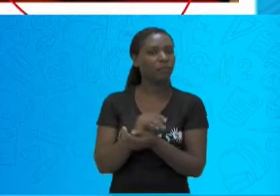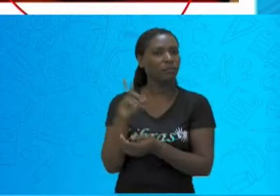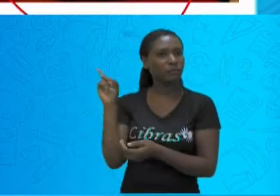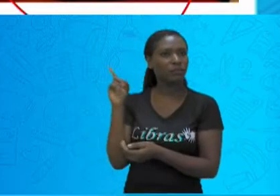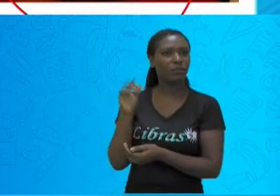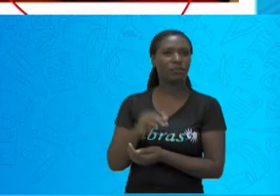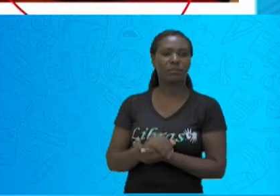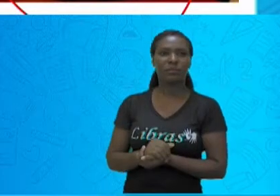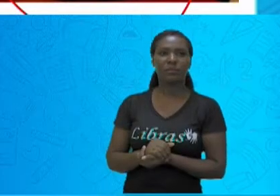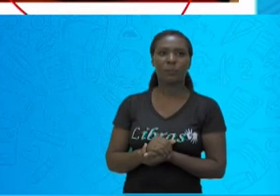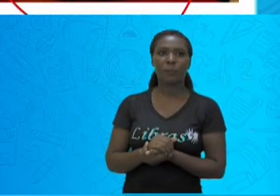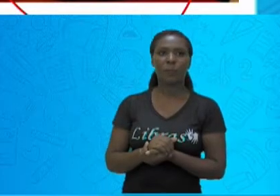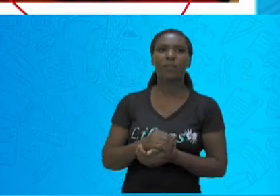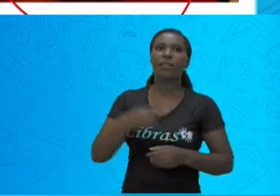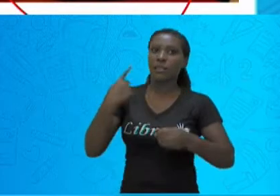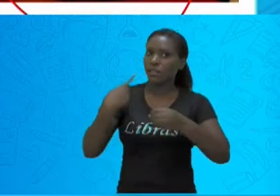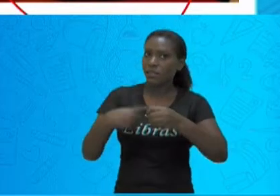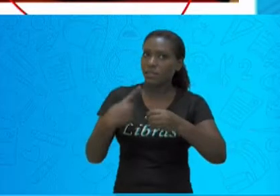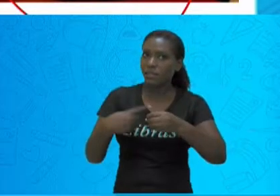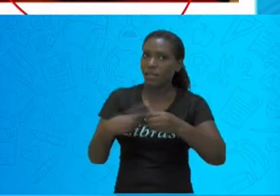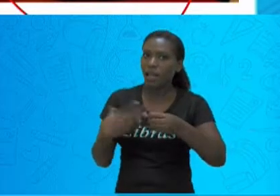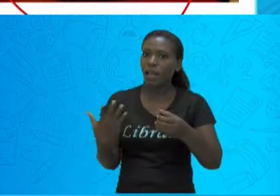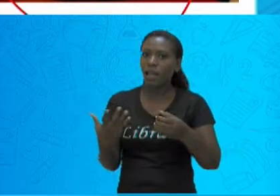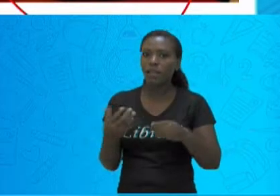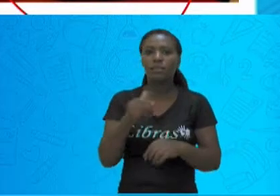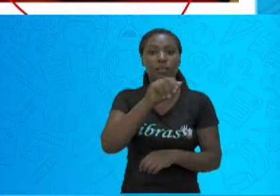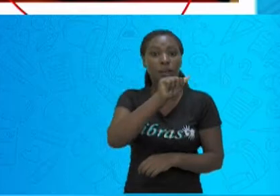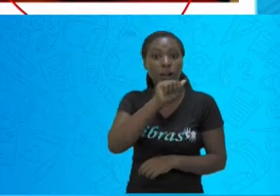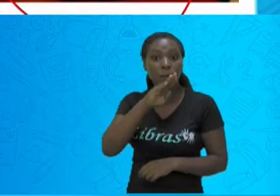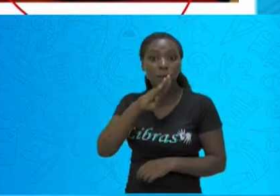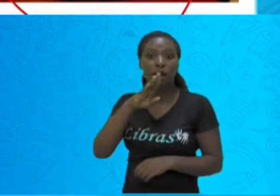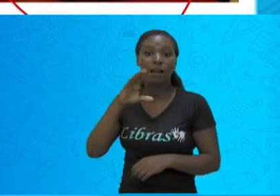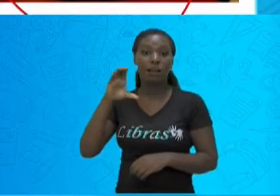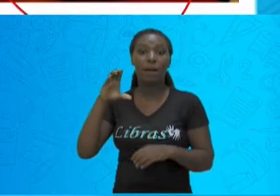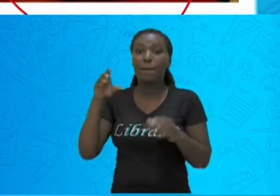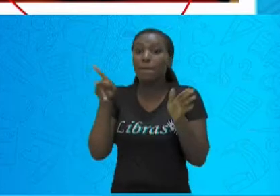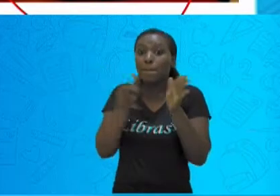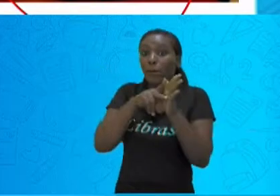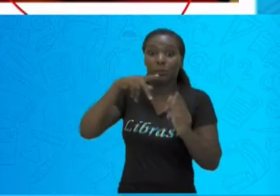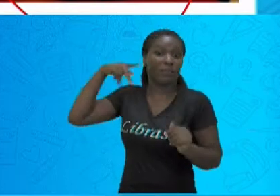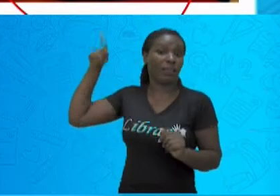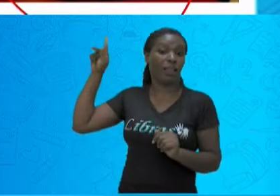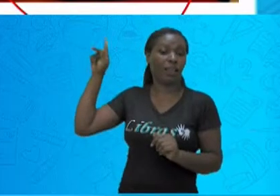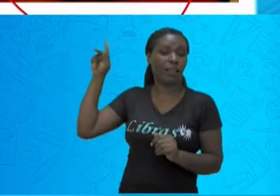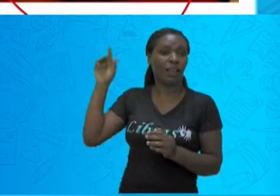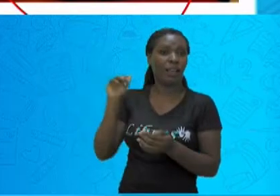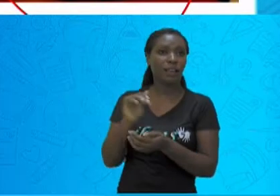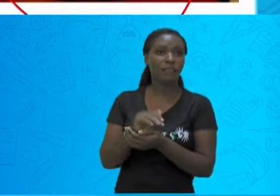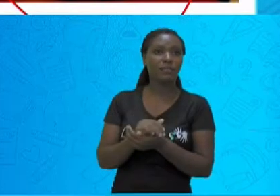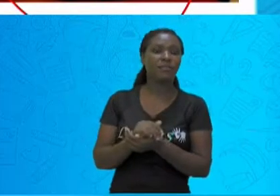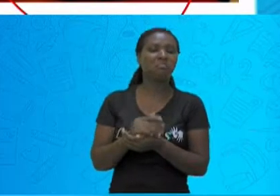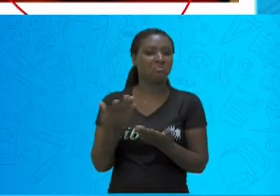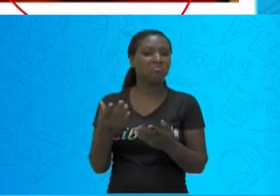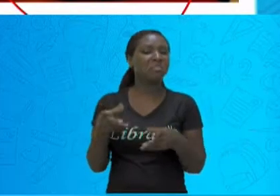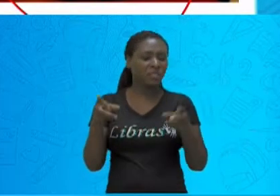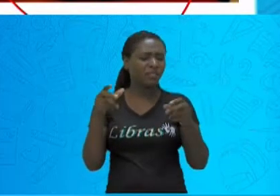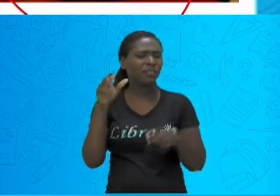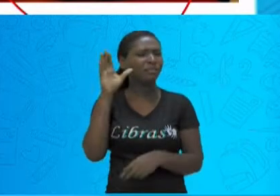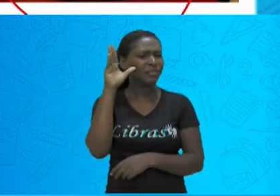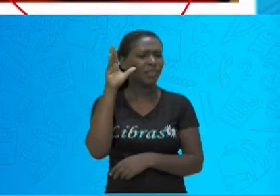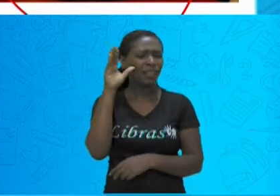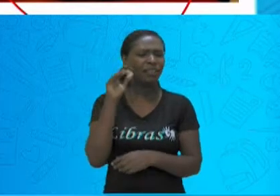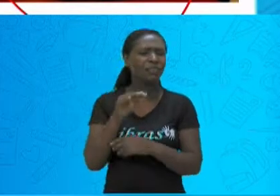sistema alfabético. É bem interessante sabermos dos zapotecas que